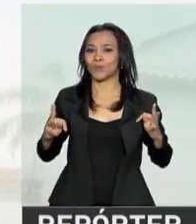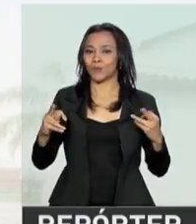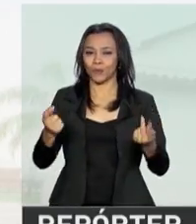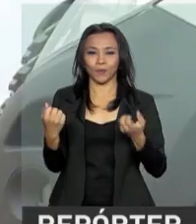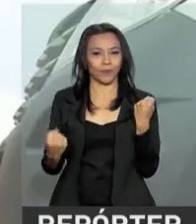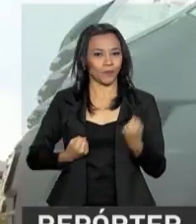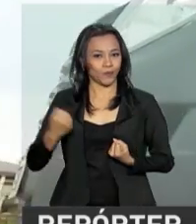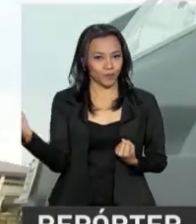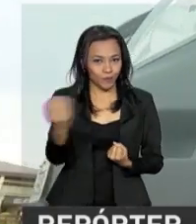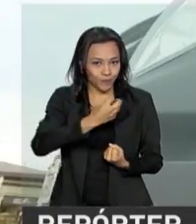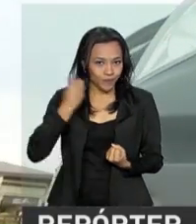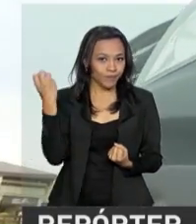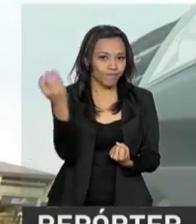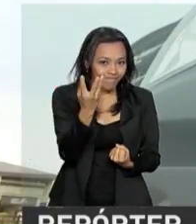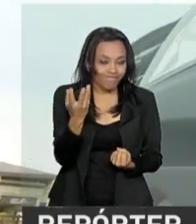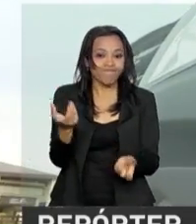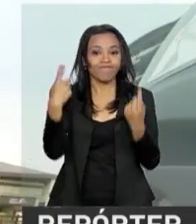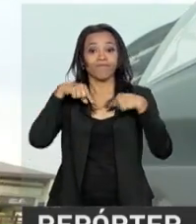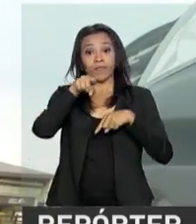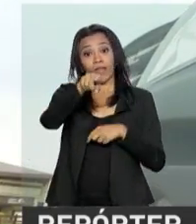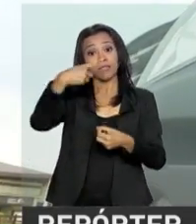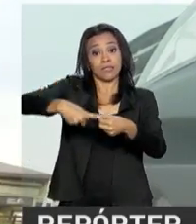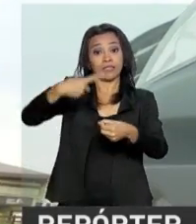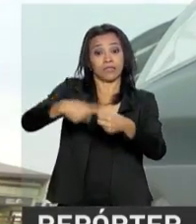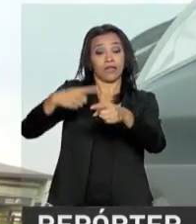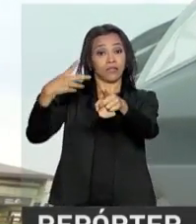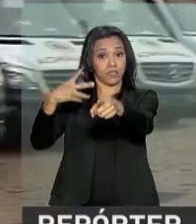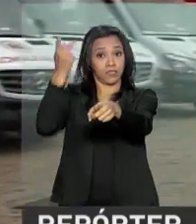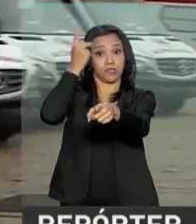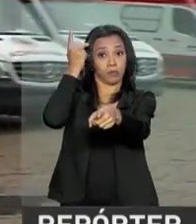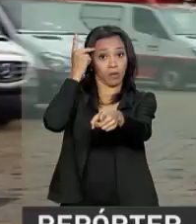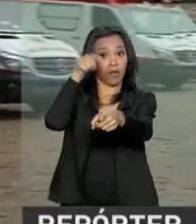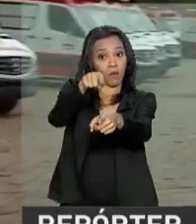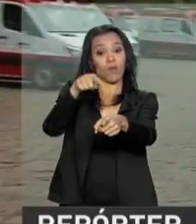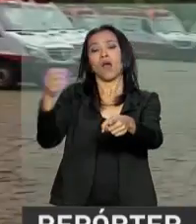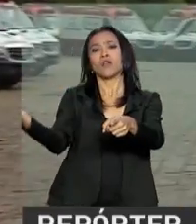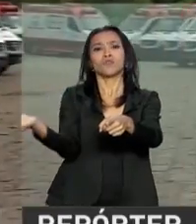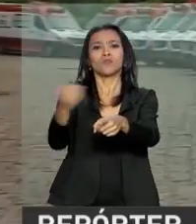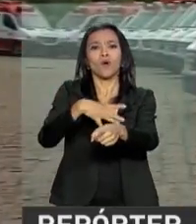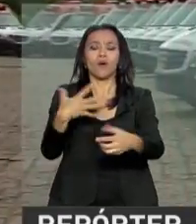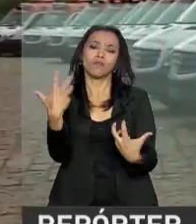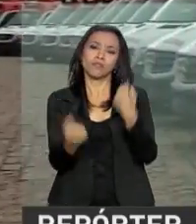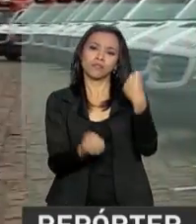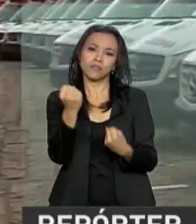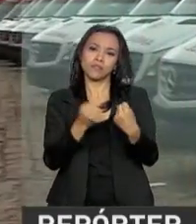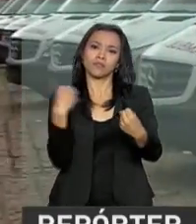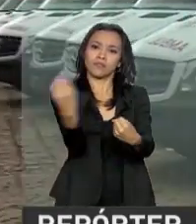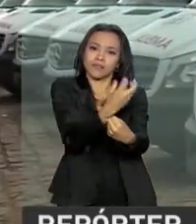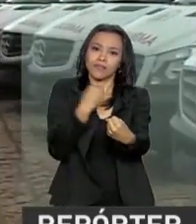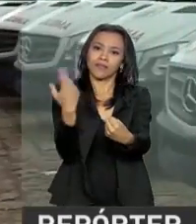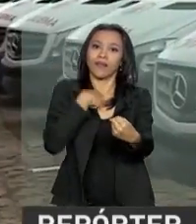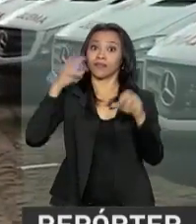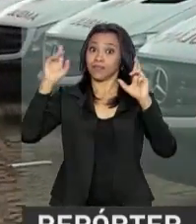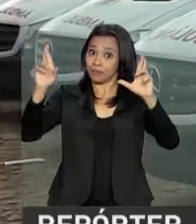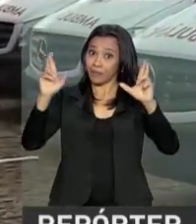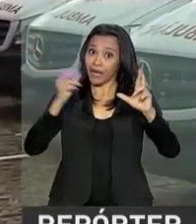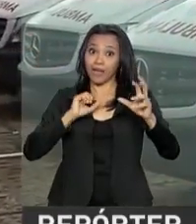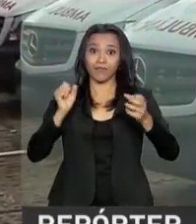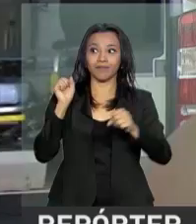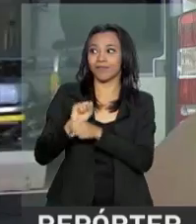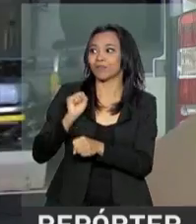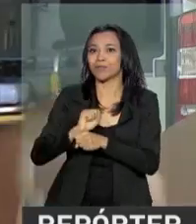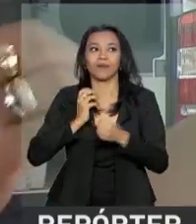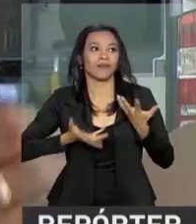frota. Na cidade de Nova Granada, no interior de São Paulo, as novas ambulâncias eram muito esperadas pela